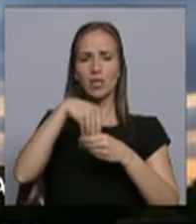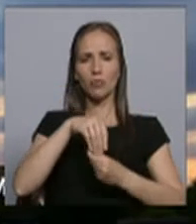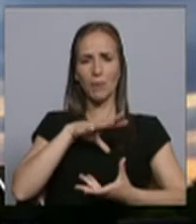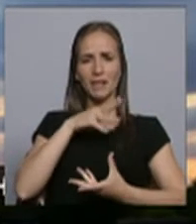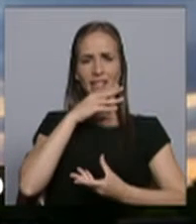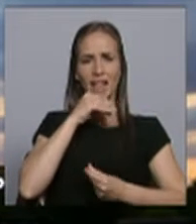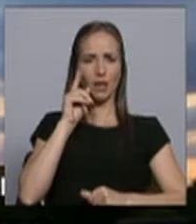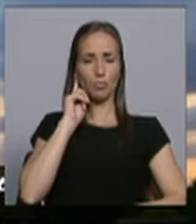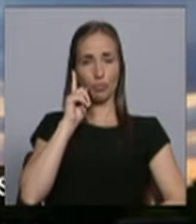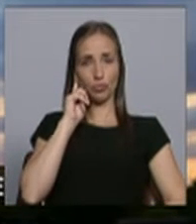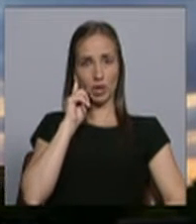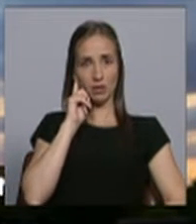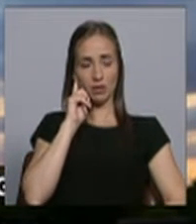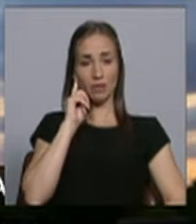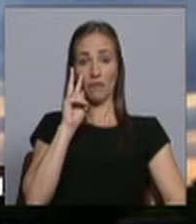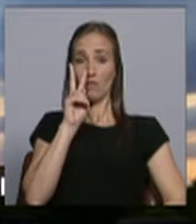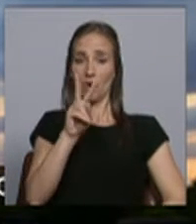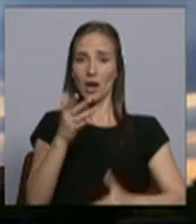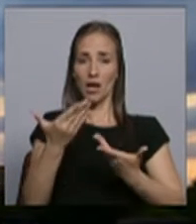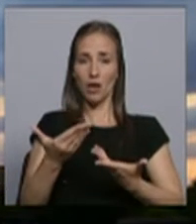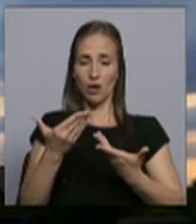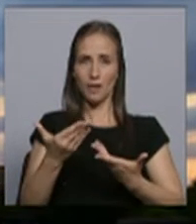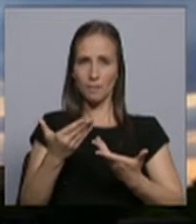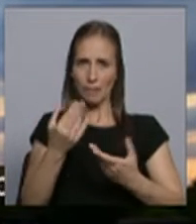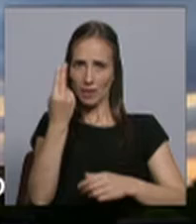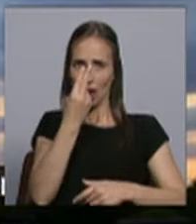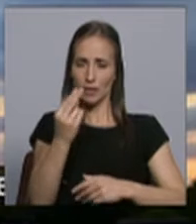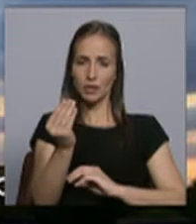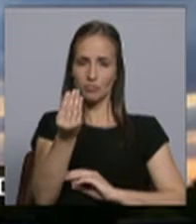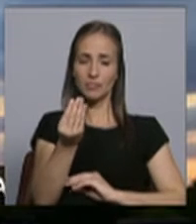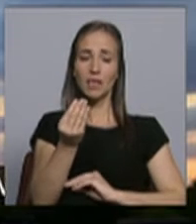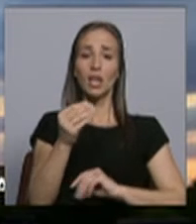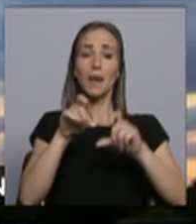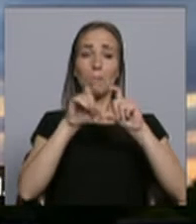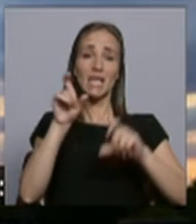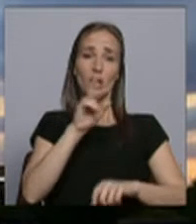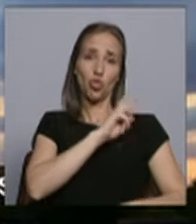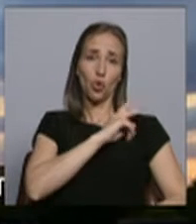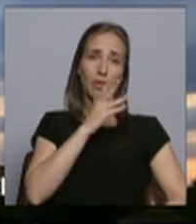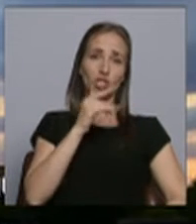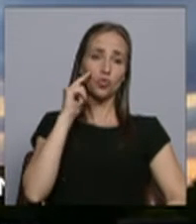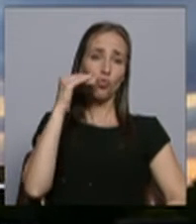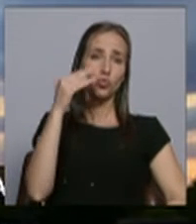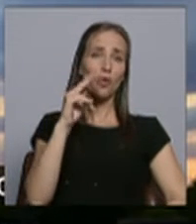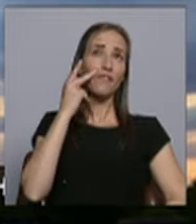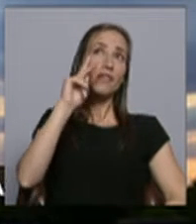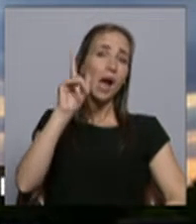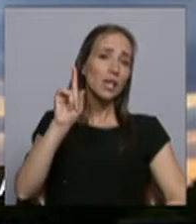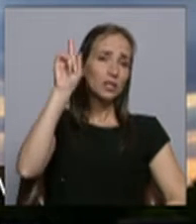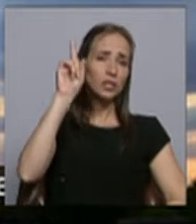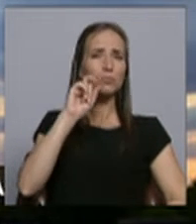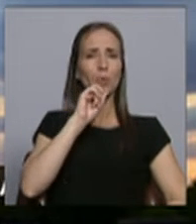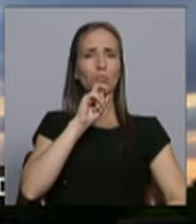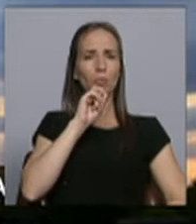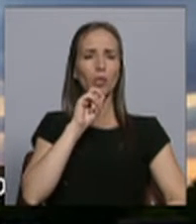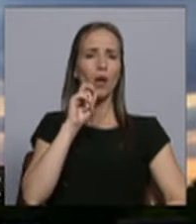esta instalação que nós estamos a ver. E dizem estes donos desta empresa que, no futuro, estas viagens podem servir não só para o turismo espacial,